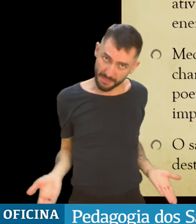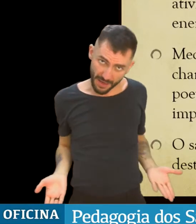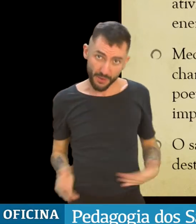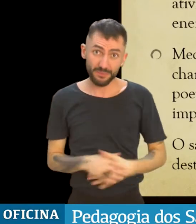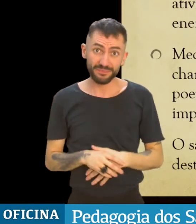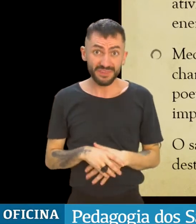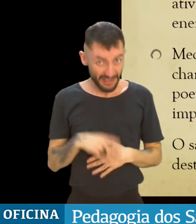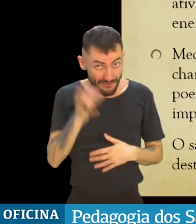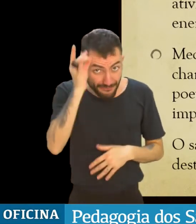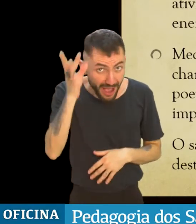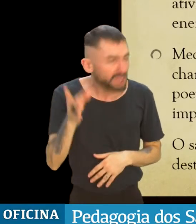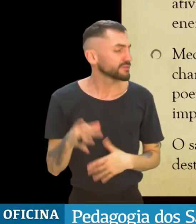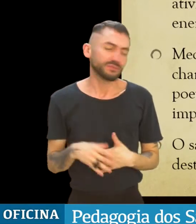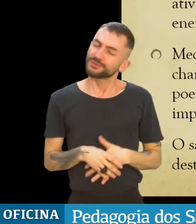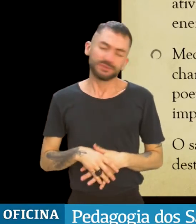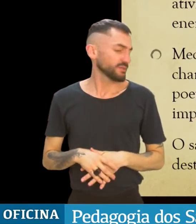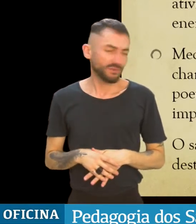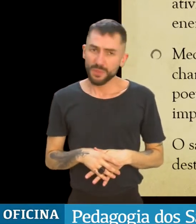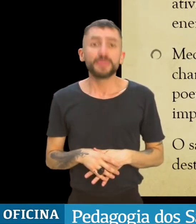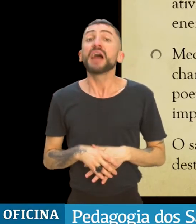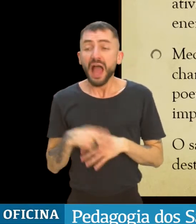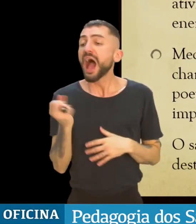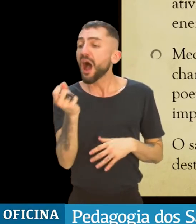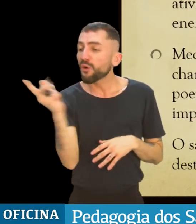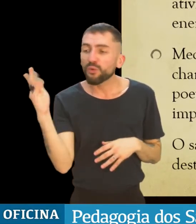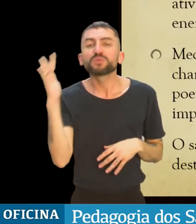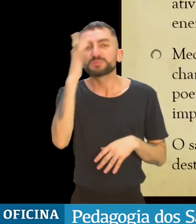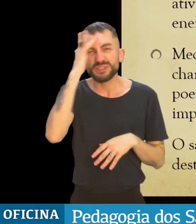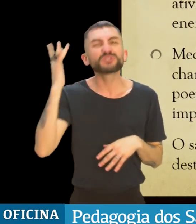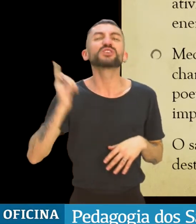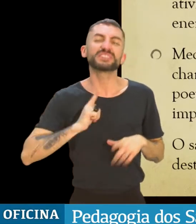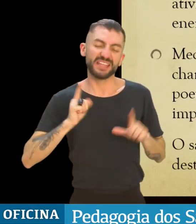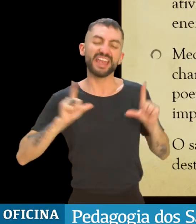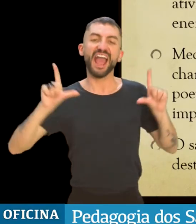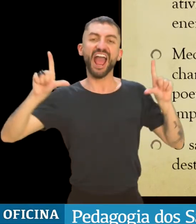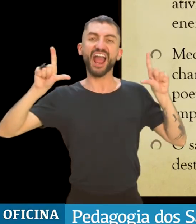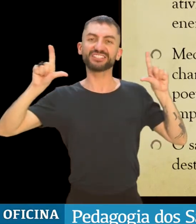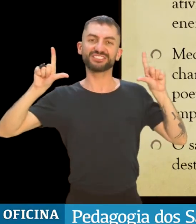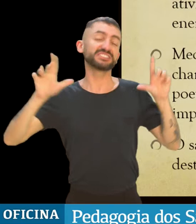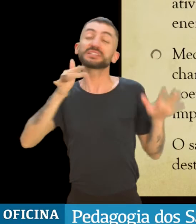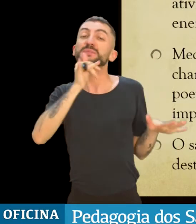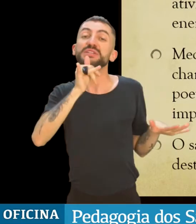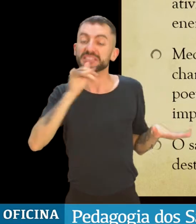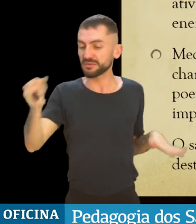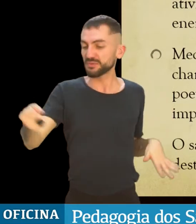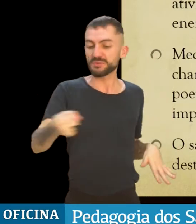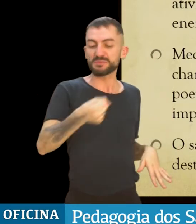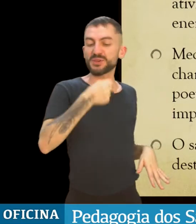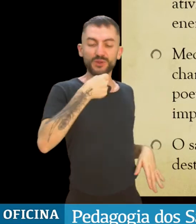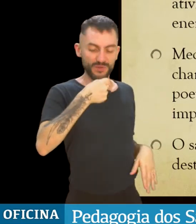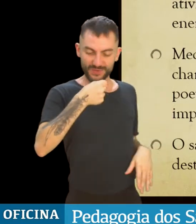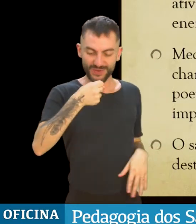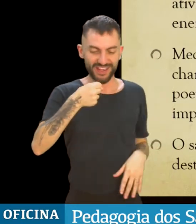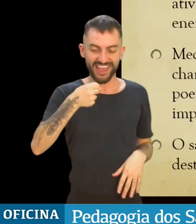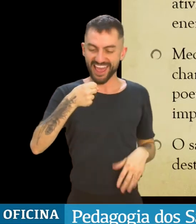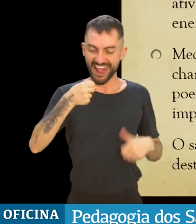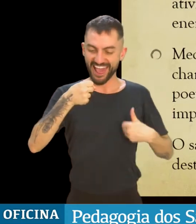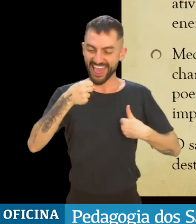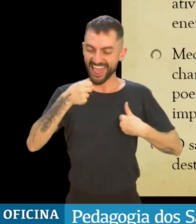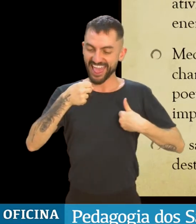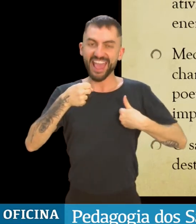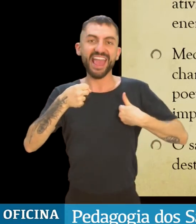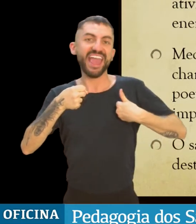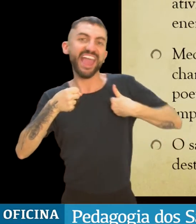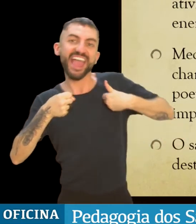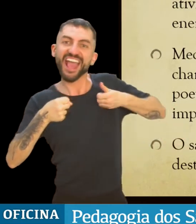um pouco difícil, porque a gente vai ter alguns artistas, tá com o microfone, faz você inflar um pouco o seu ego, né?